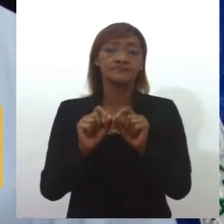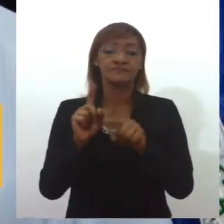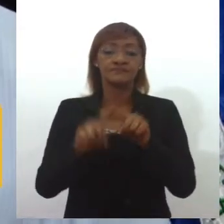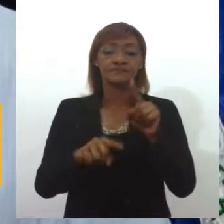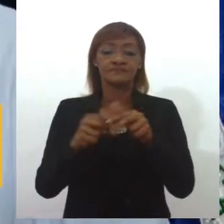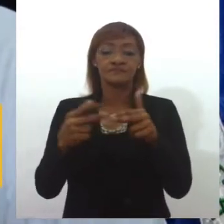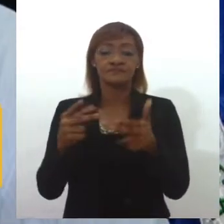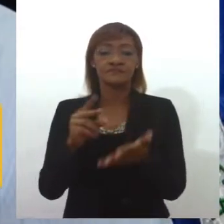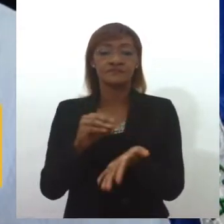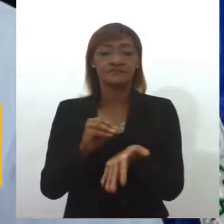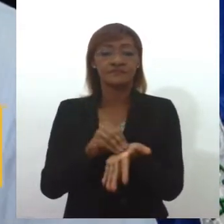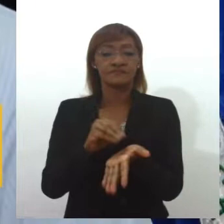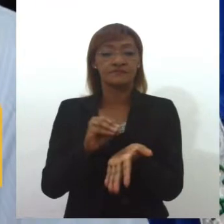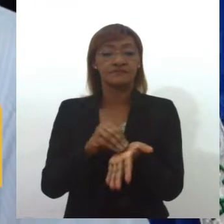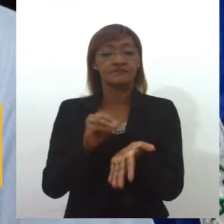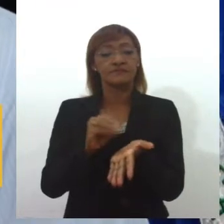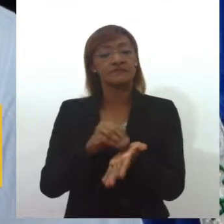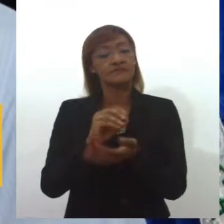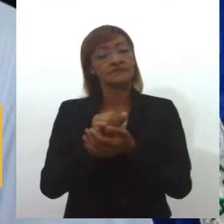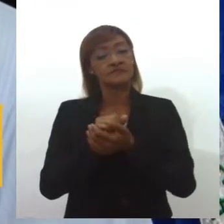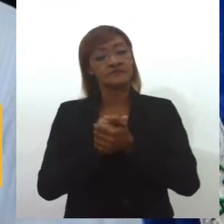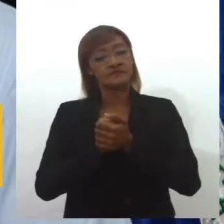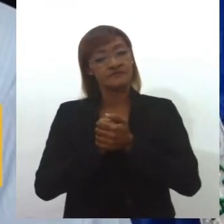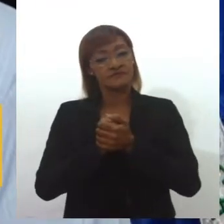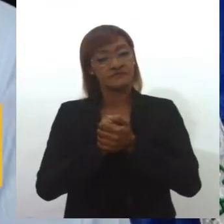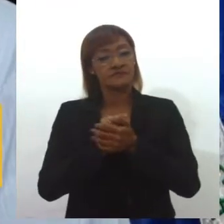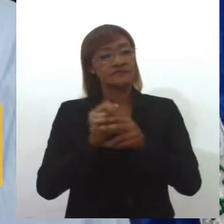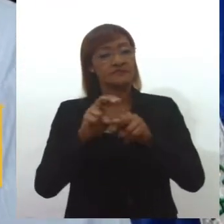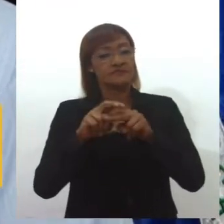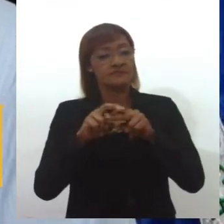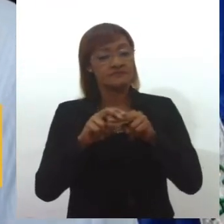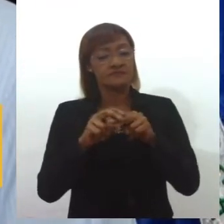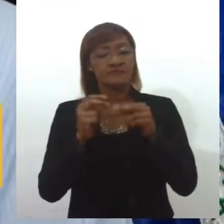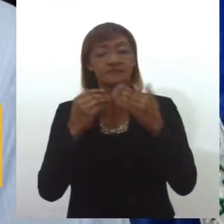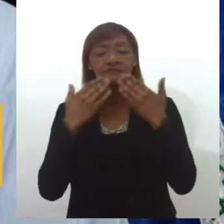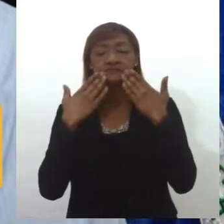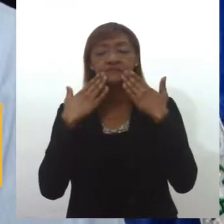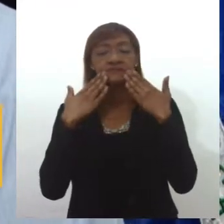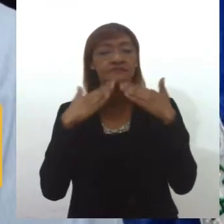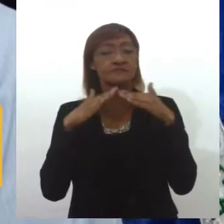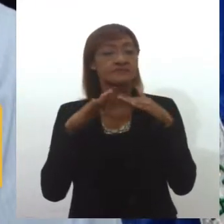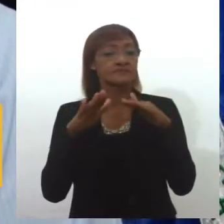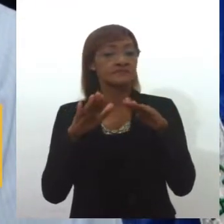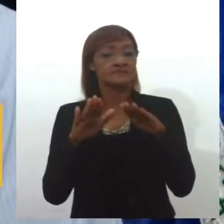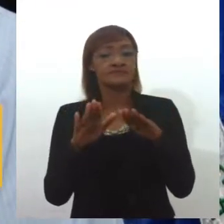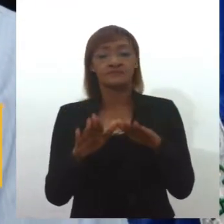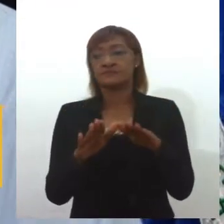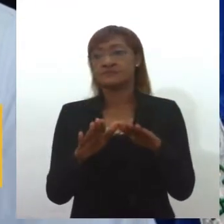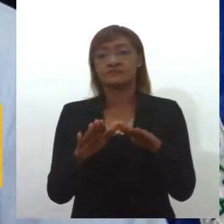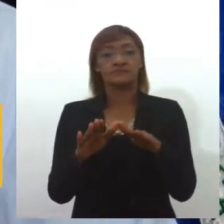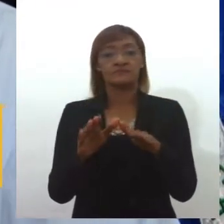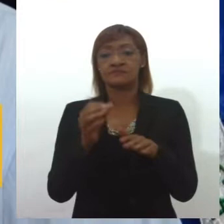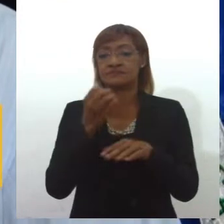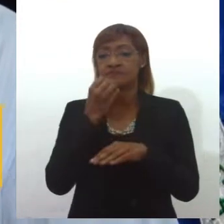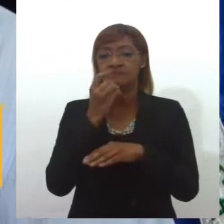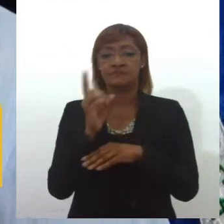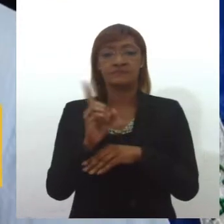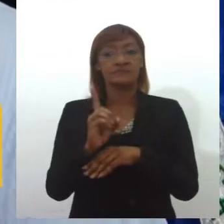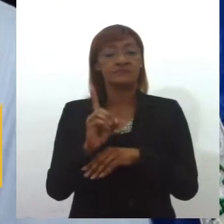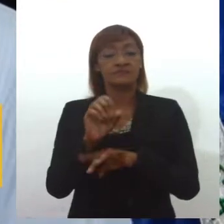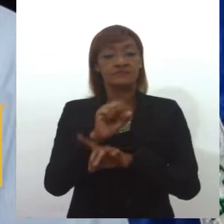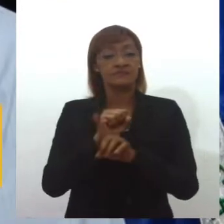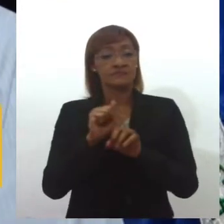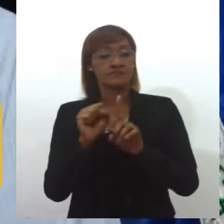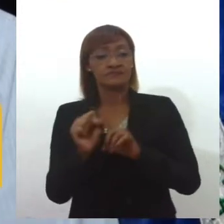produtos leva ao aumento de preço. É algo natural. Ora, isso não é benéfico para a sociedade, não é benéfico para o